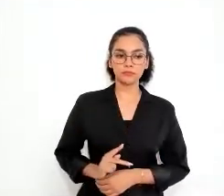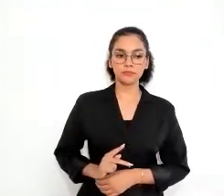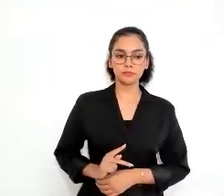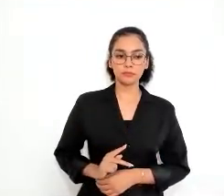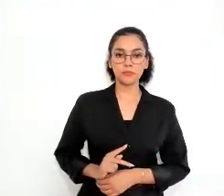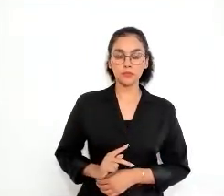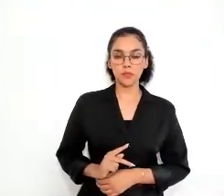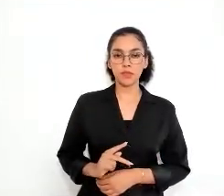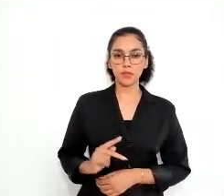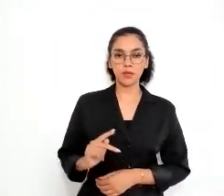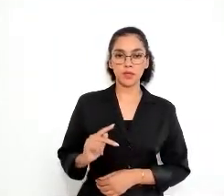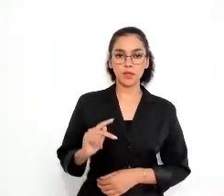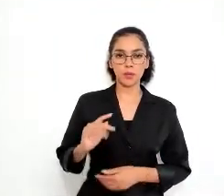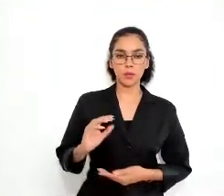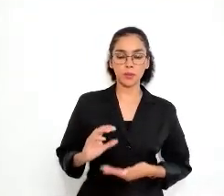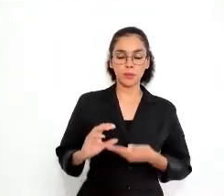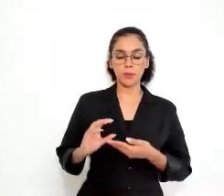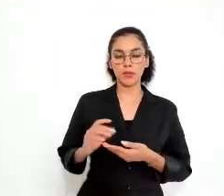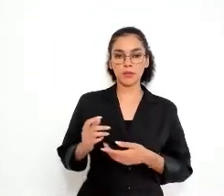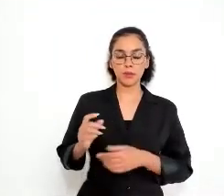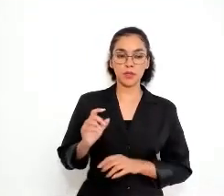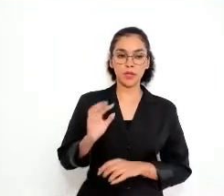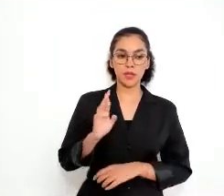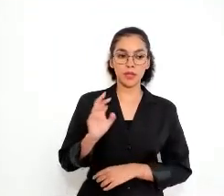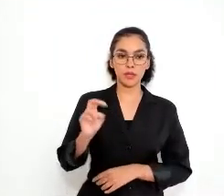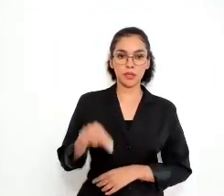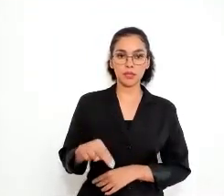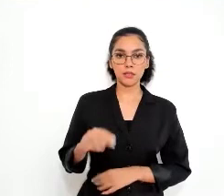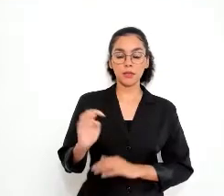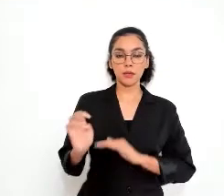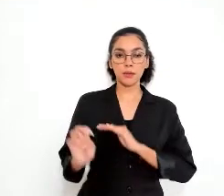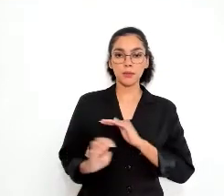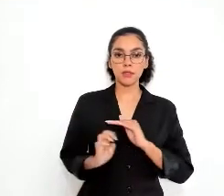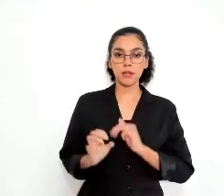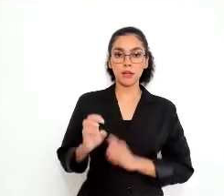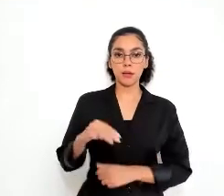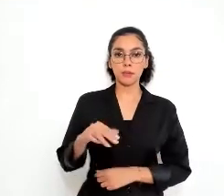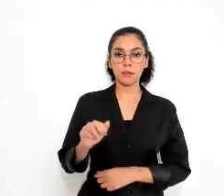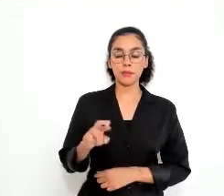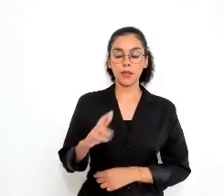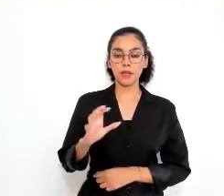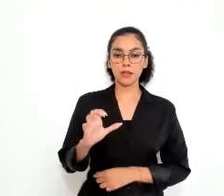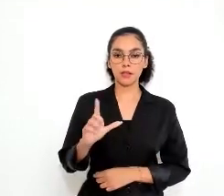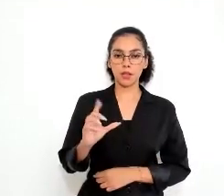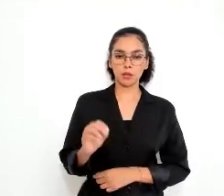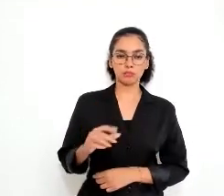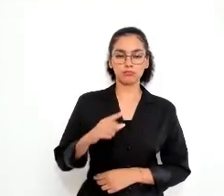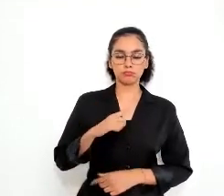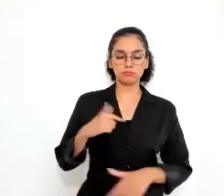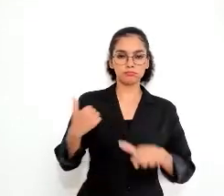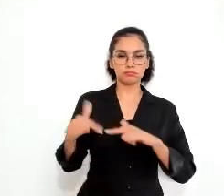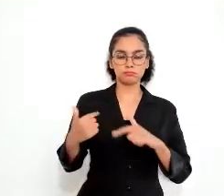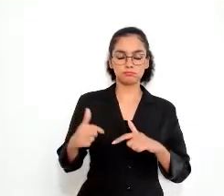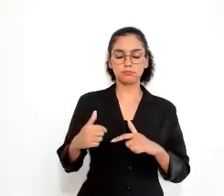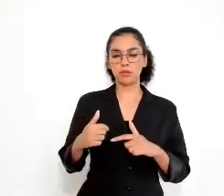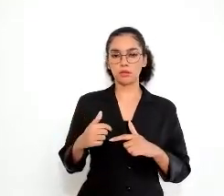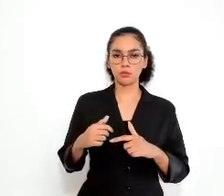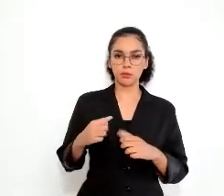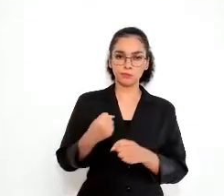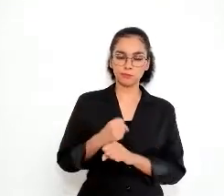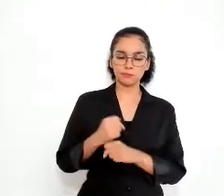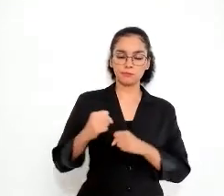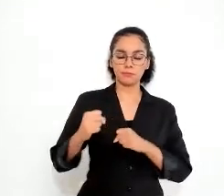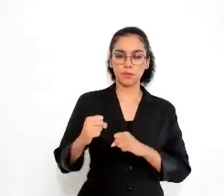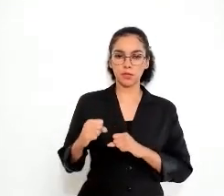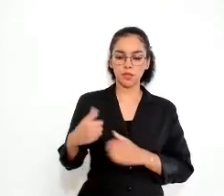do Norte, o empresário Marcelo Fernandes de Queiroz, com larga trajetória em favor do desenvolvimento do Rio Grande